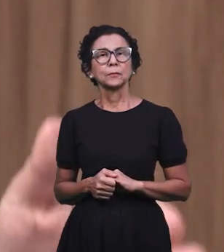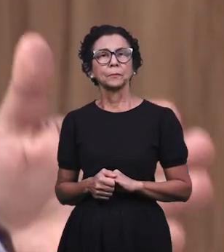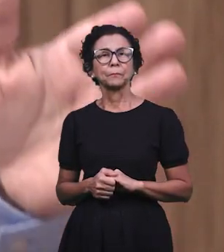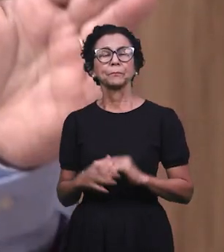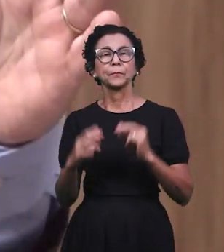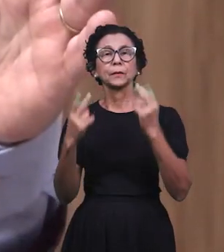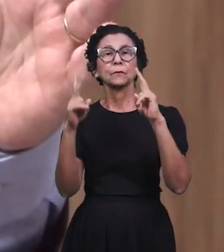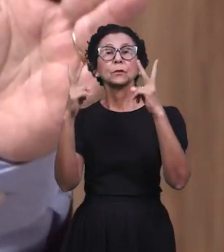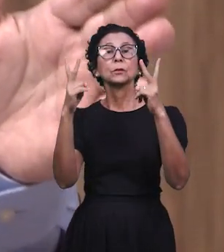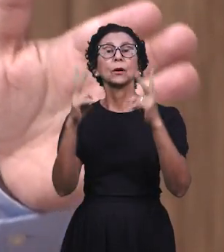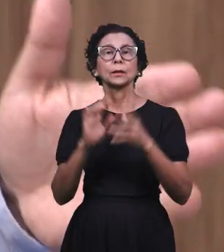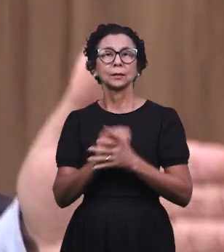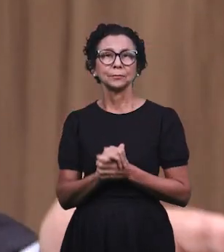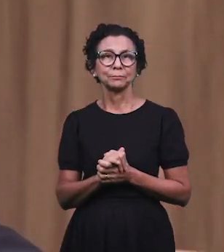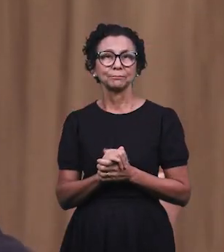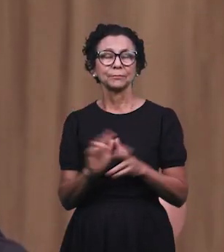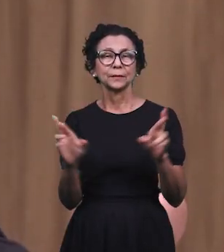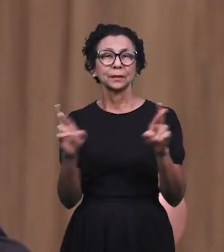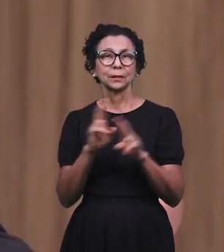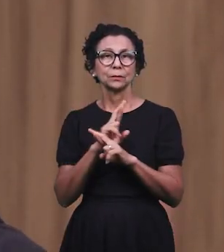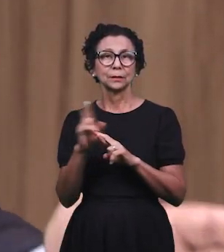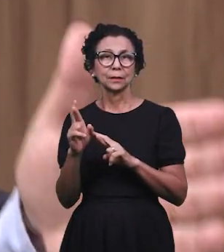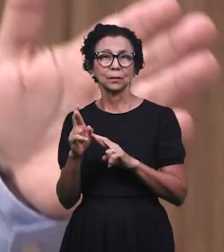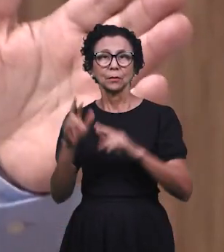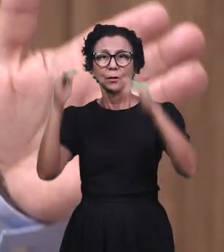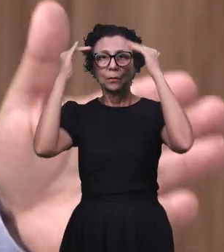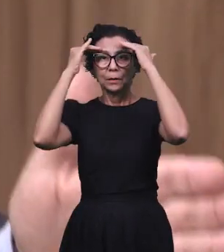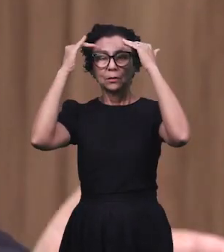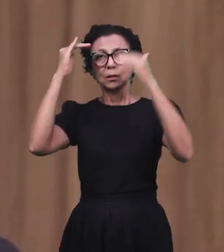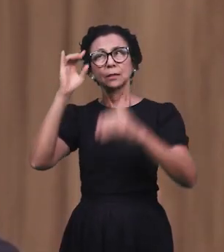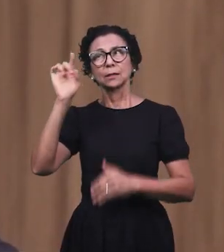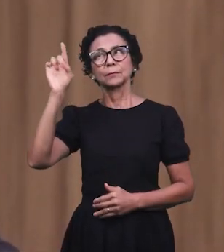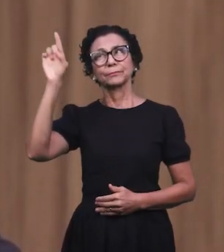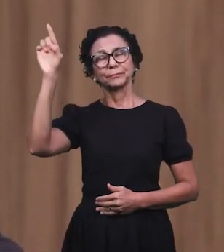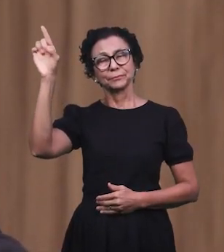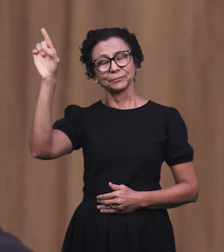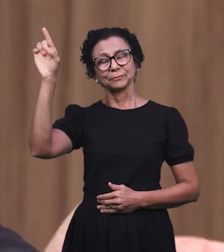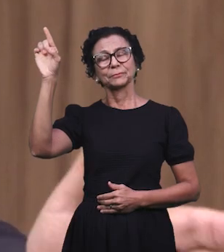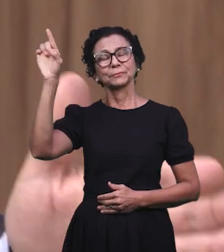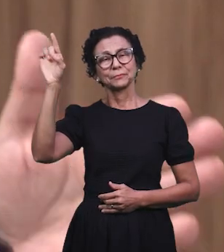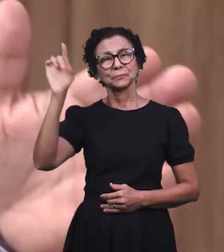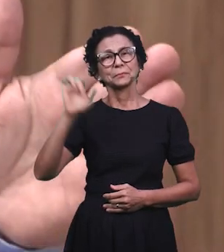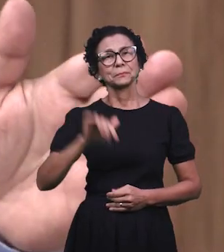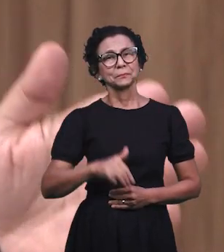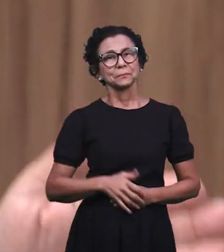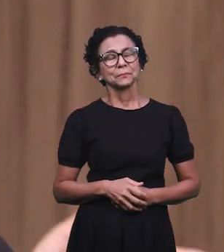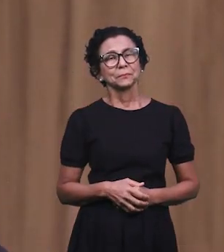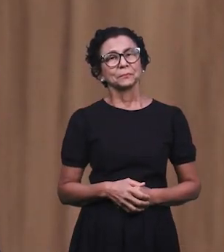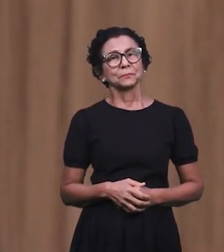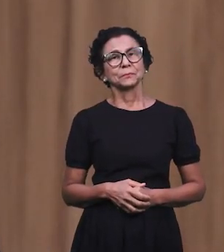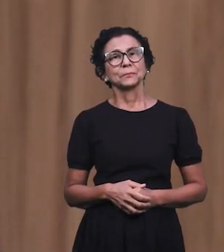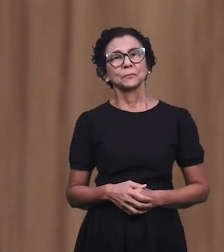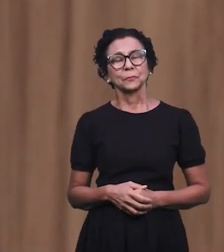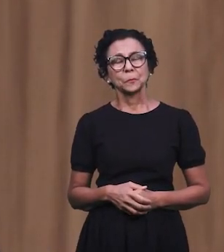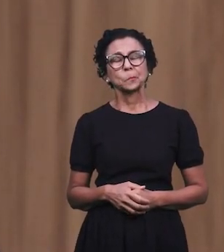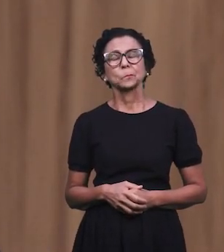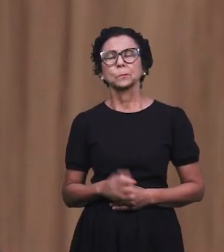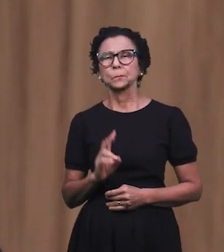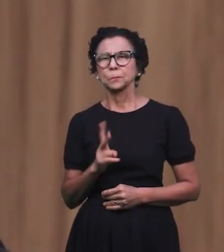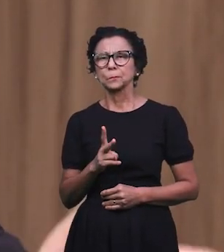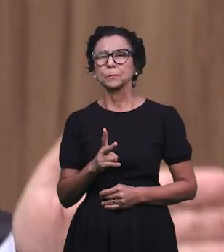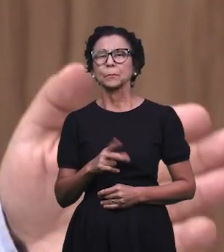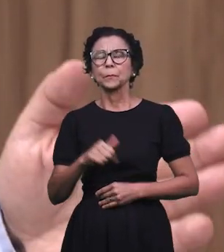relacionada à obediência ao projeto do Senhor. Então esse é o grande testemunho que a palavra nos